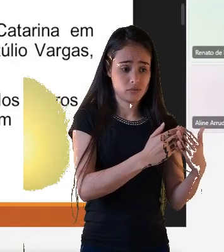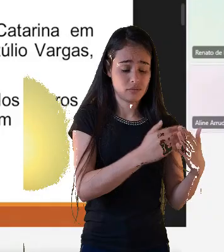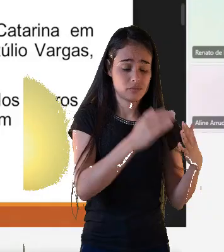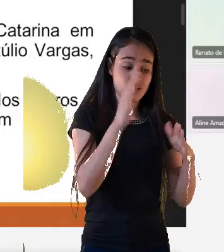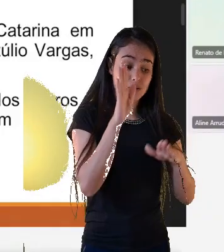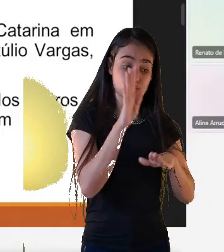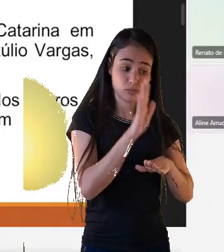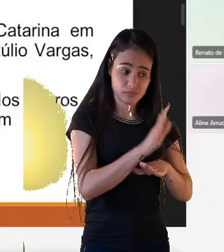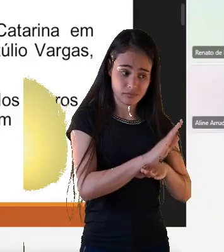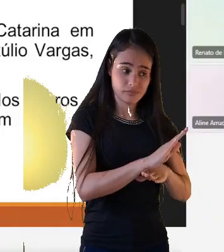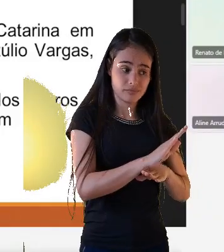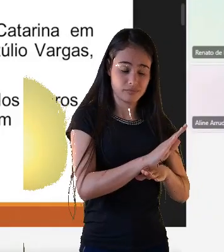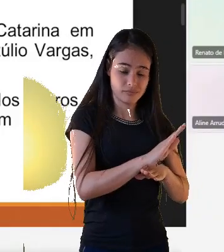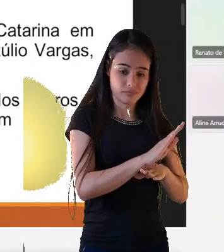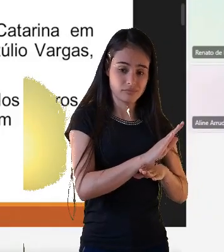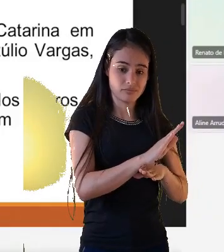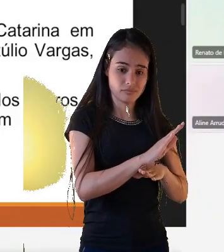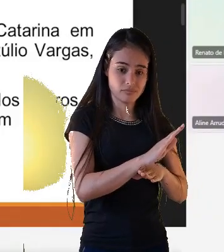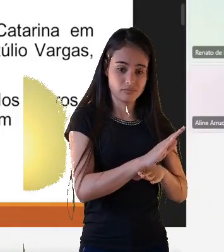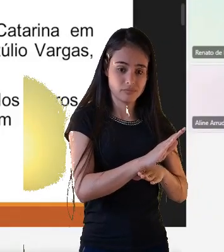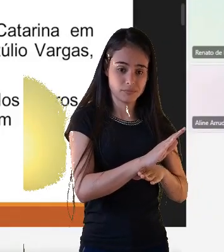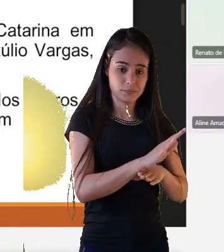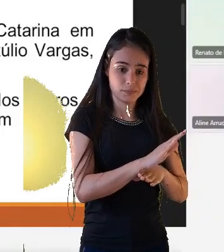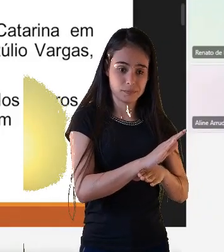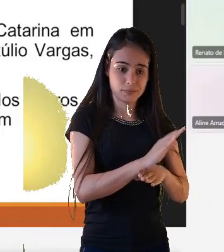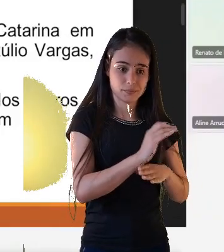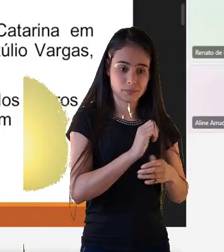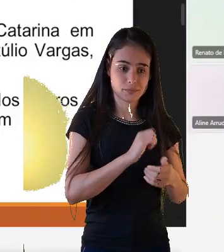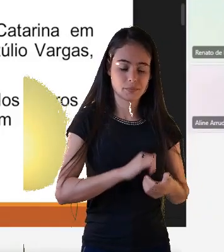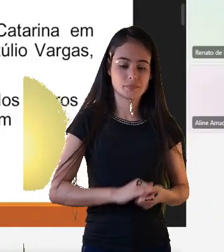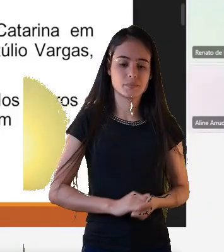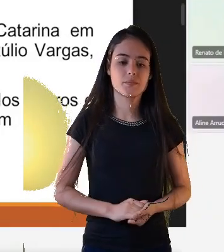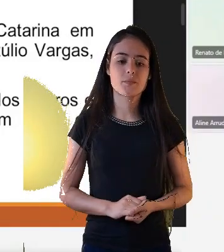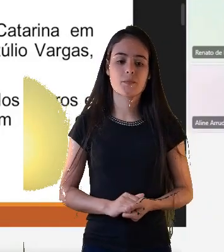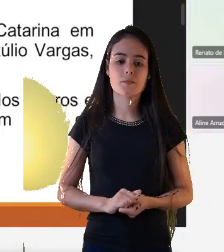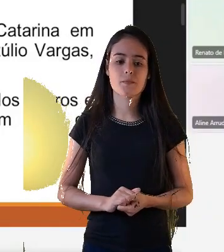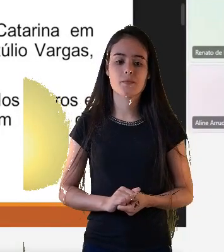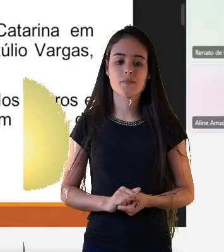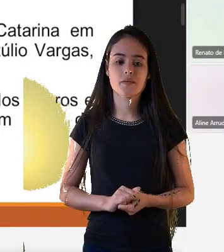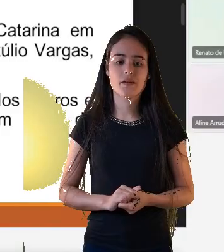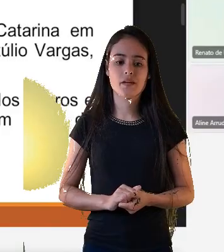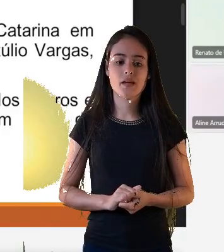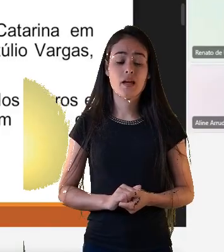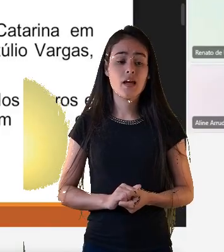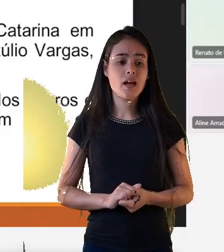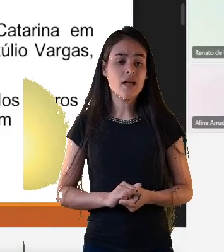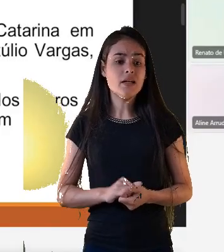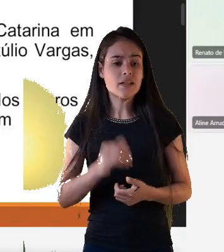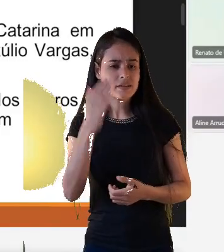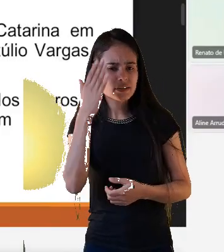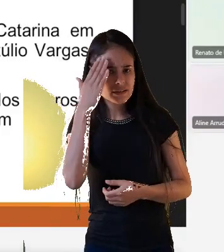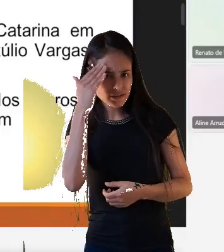forte, que era a educação. Tanto que ela